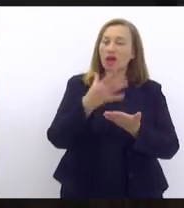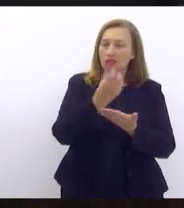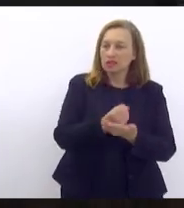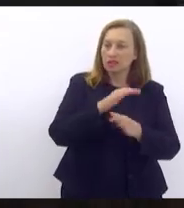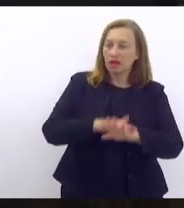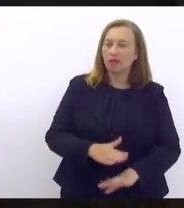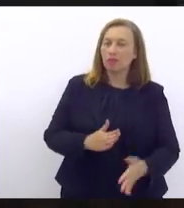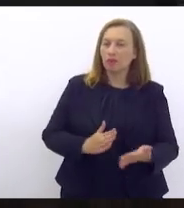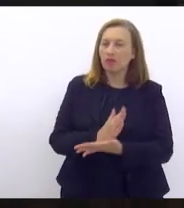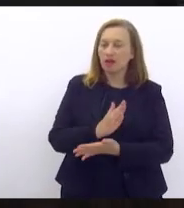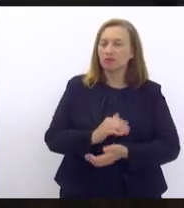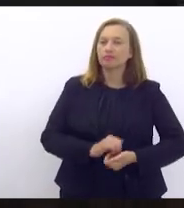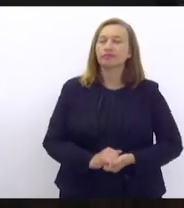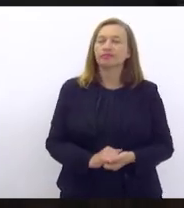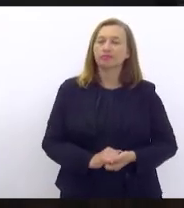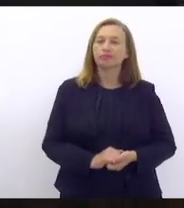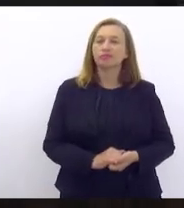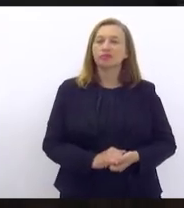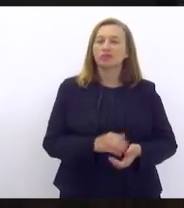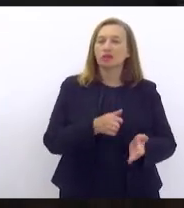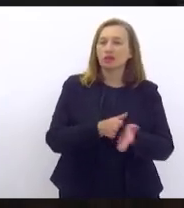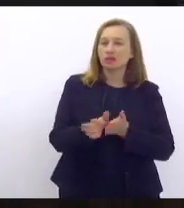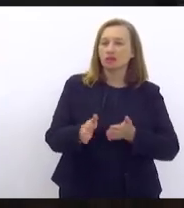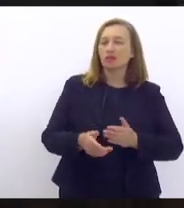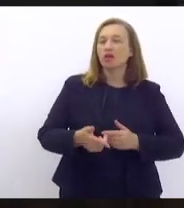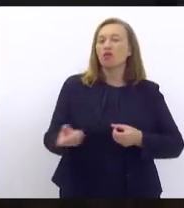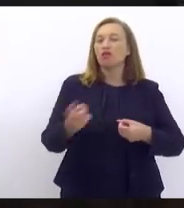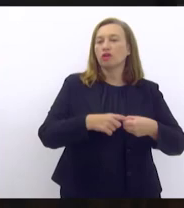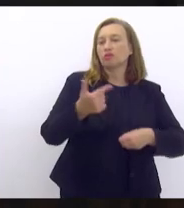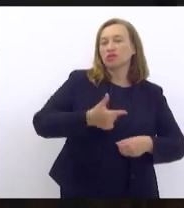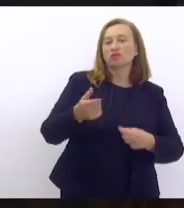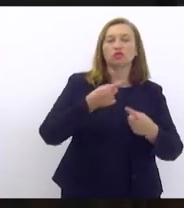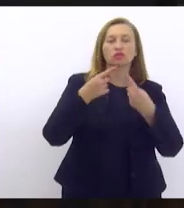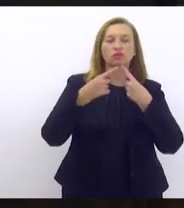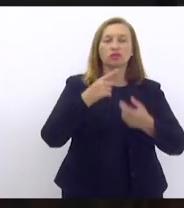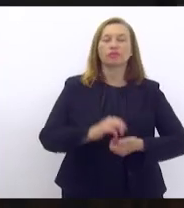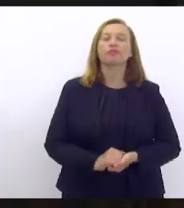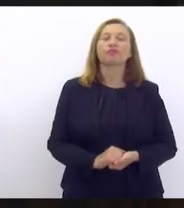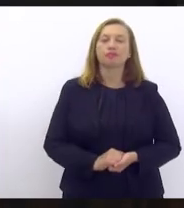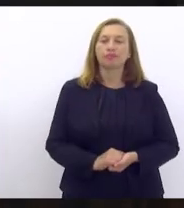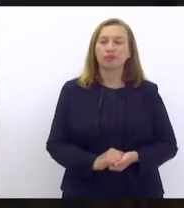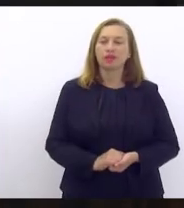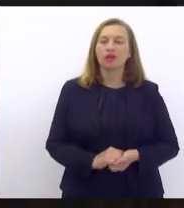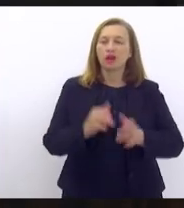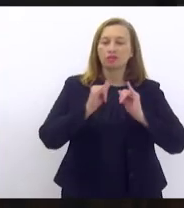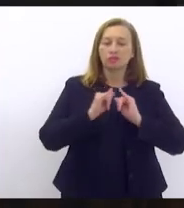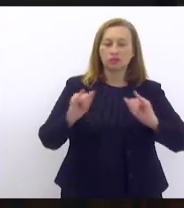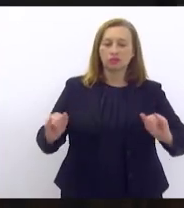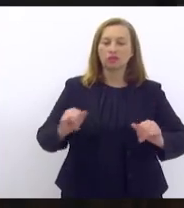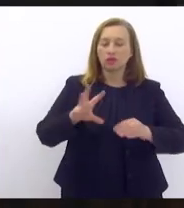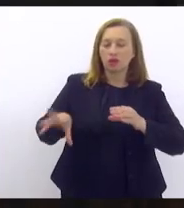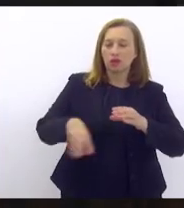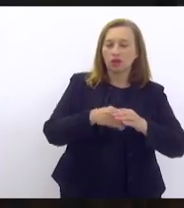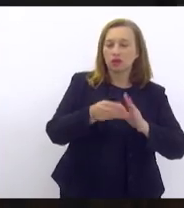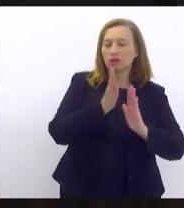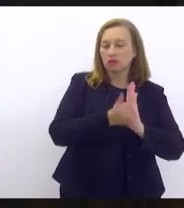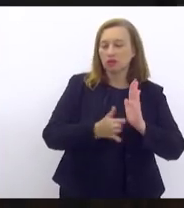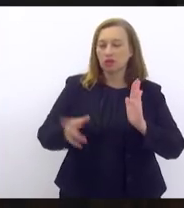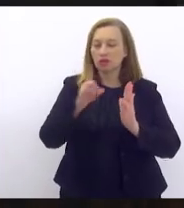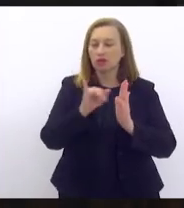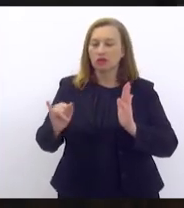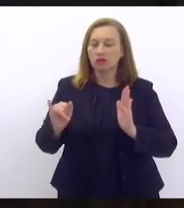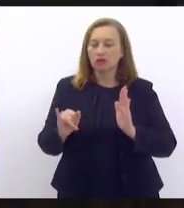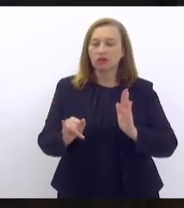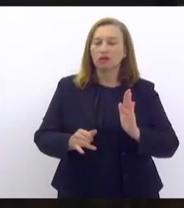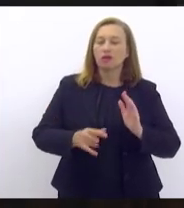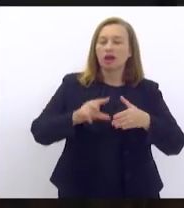estão. Aprovado. Vai a redação do vencido para a segunda discussão. Anuncio, incluídos na ordem do dia, de acordo com o